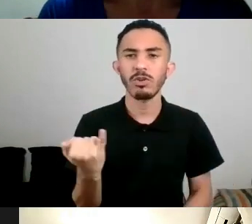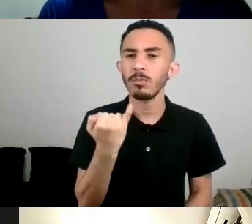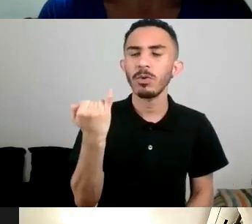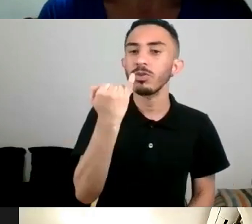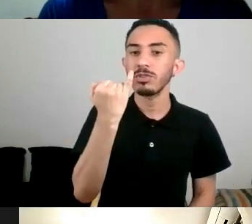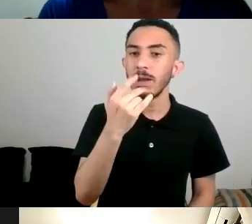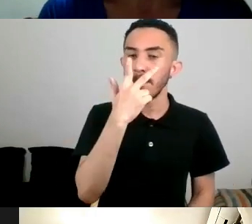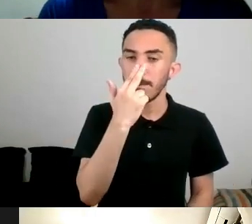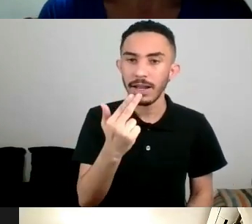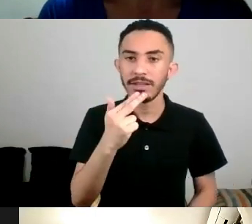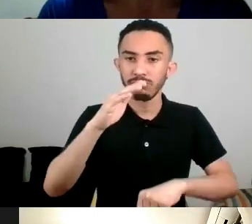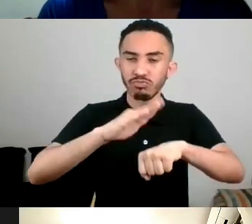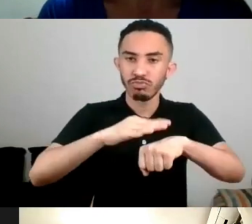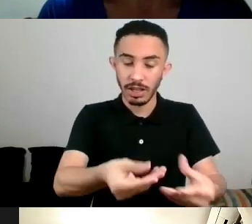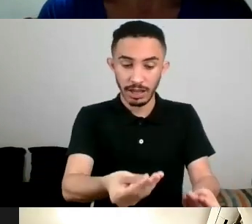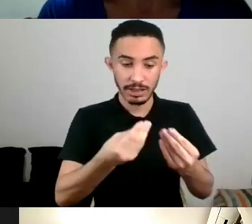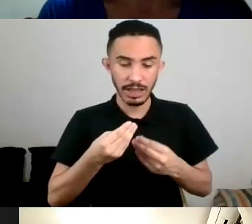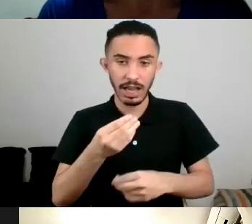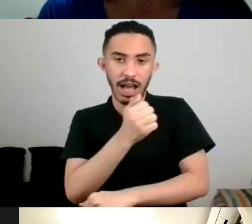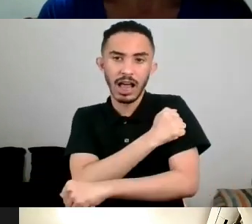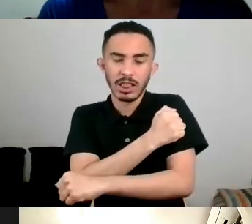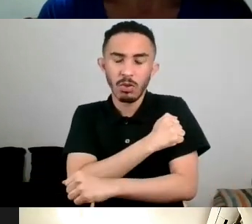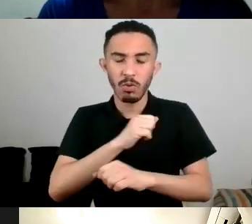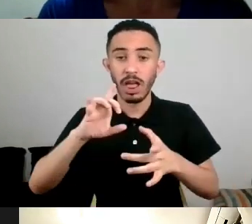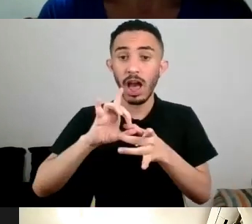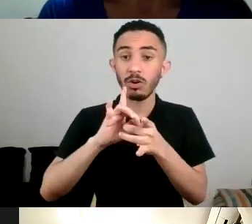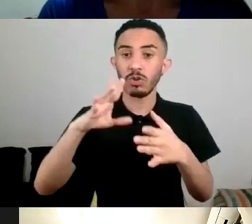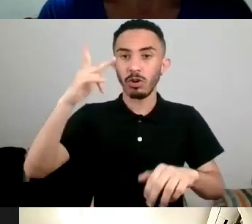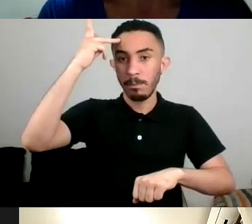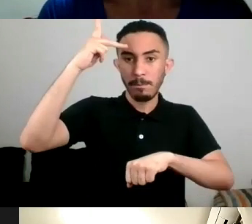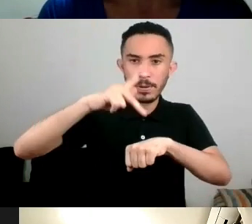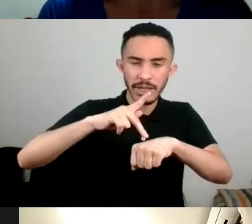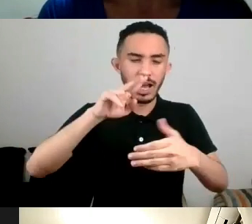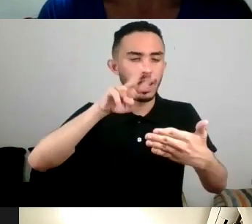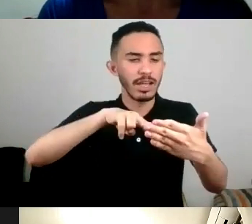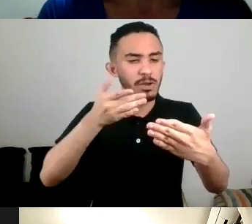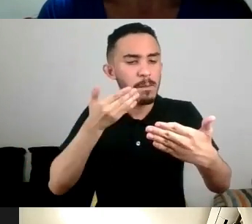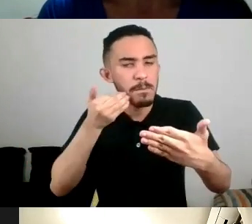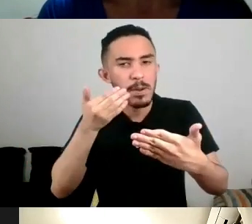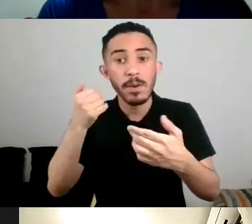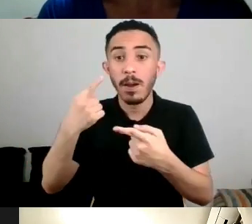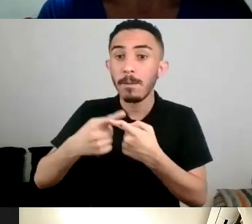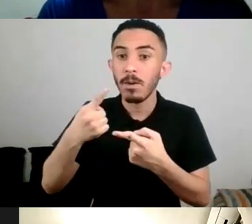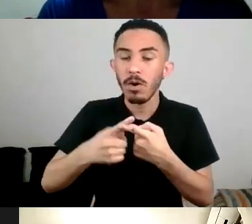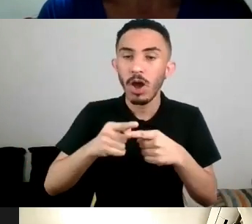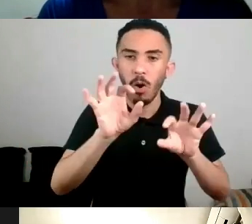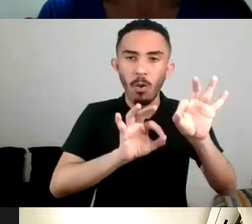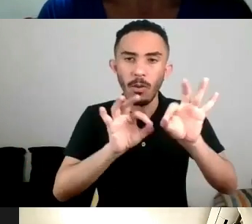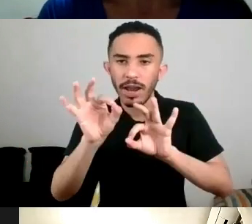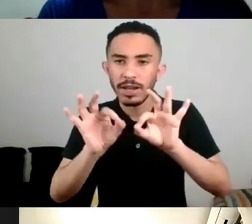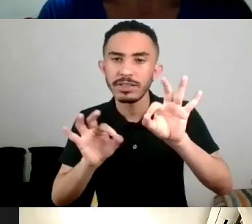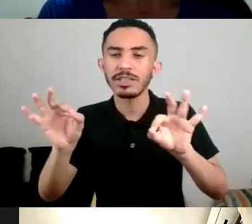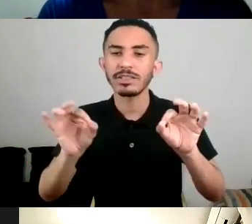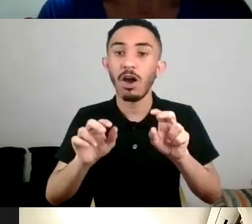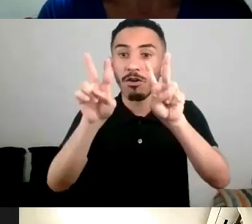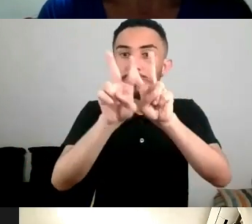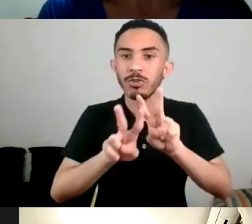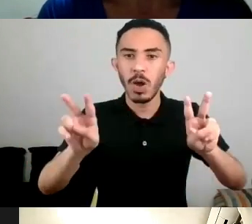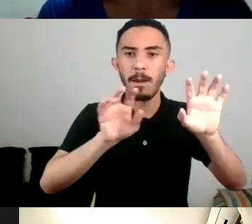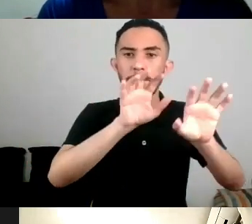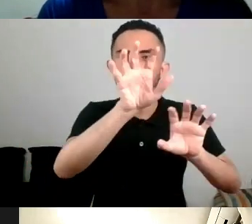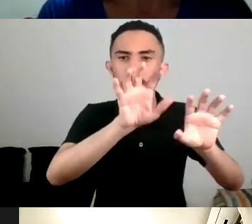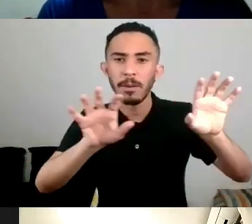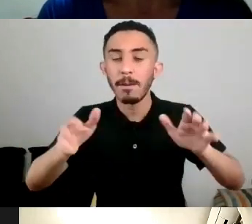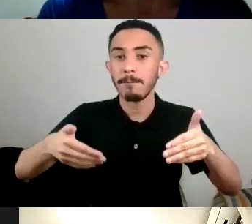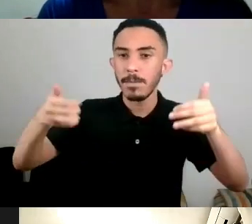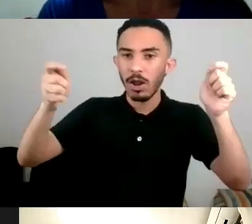a uma leitura autônoma e eficaz, pois quanto maior a qualidade na distribuição dos recursos visuais,